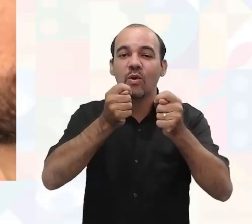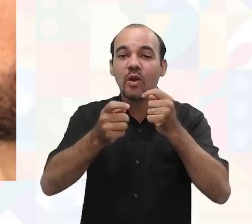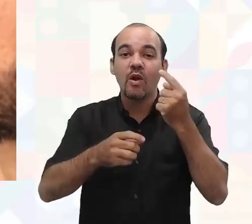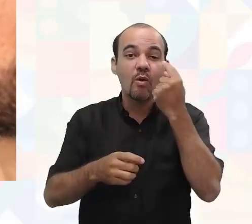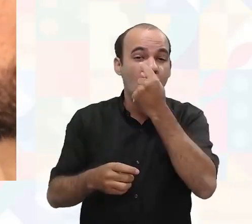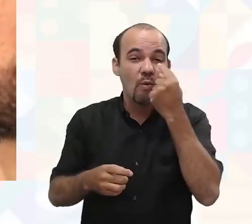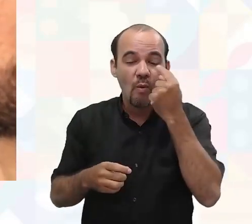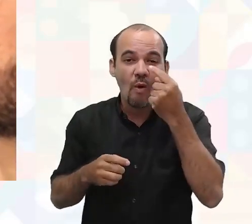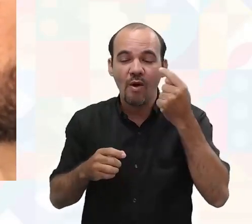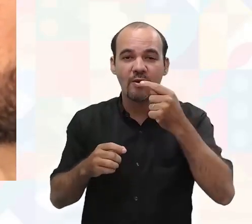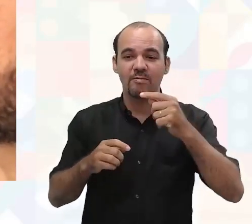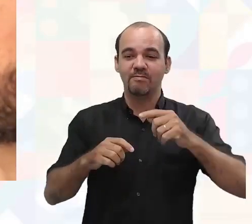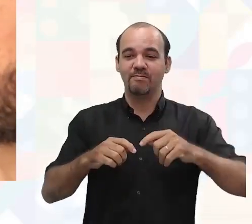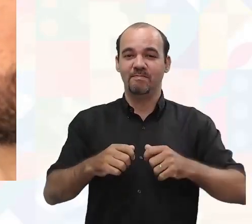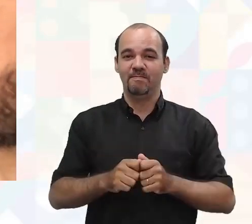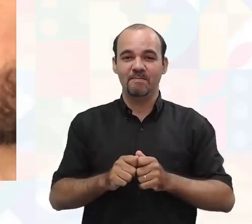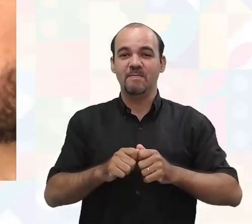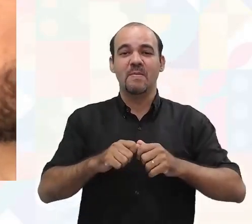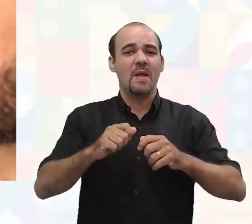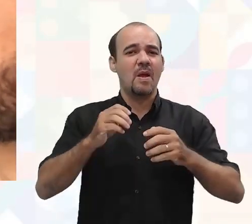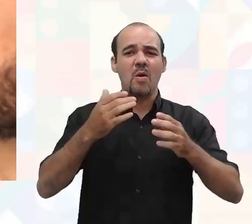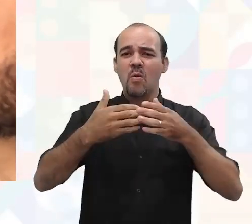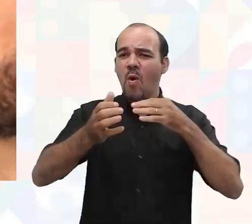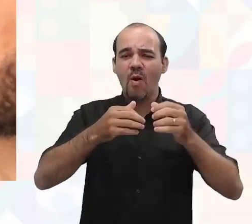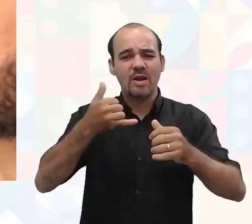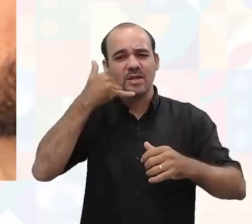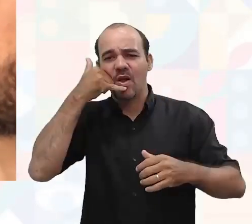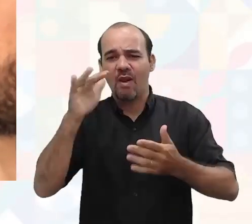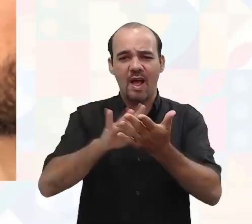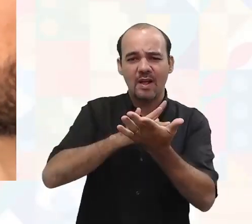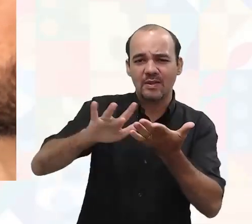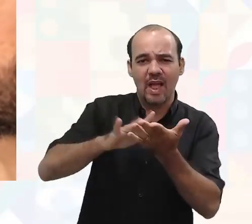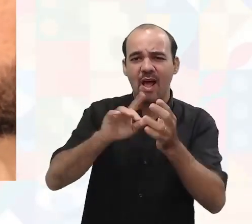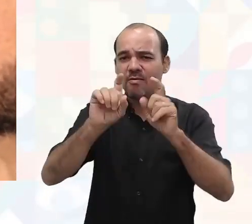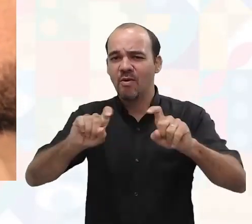só com o piscar dos olhos. Funciona em qualquer celular, computador ou